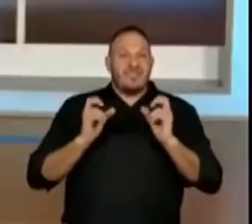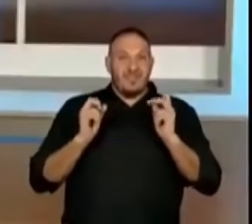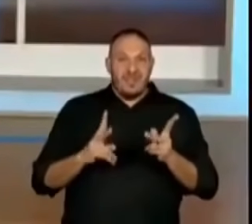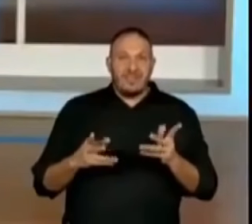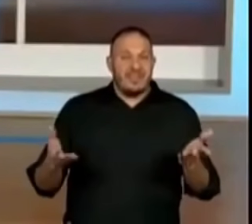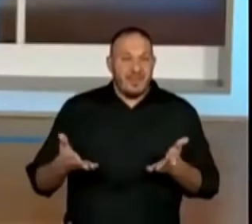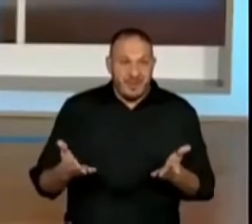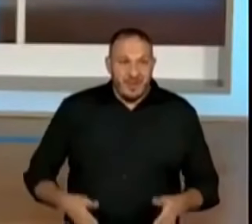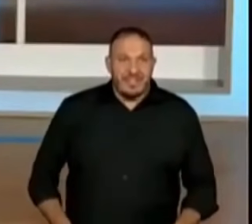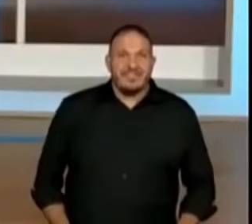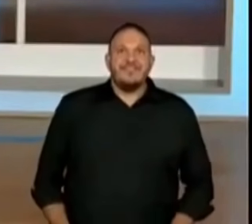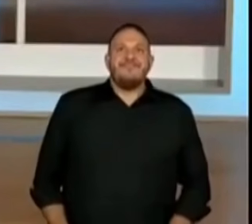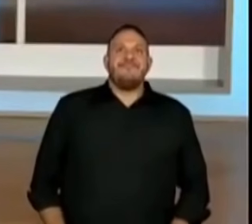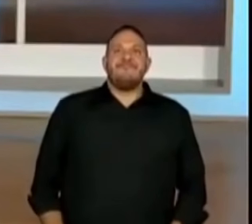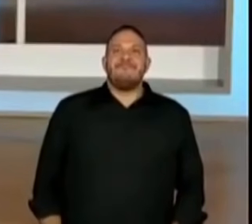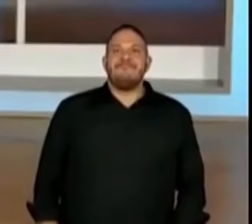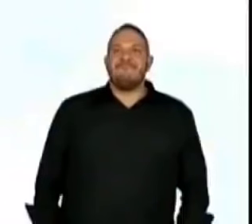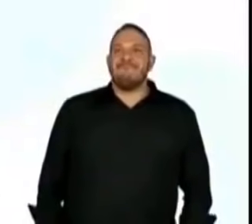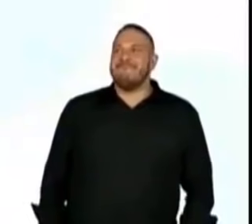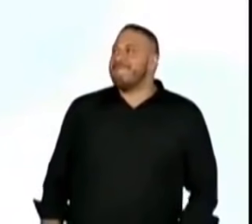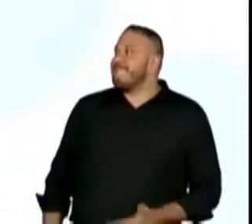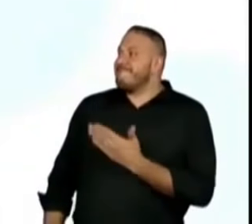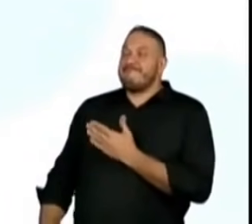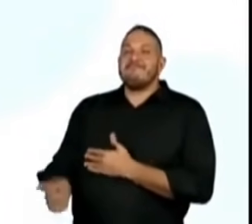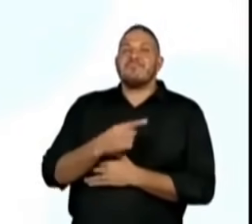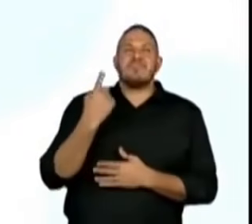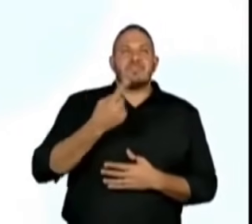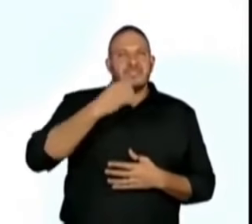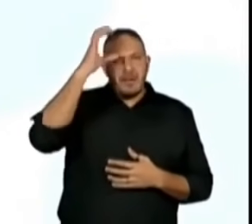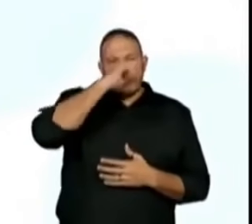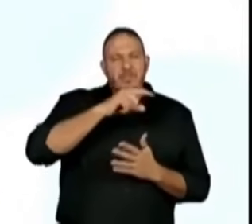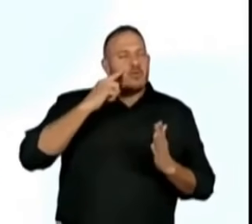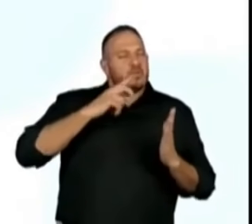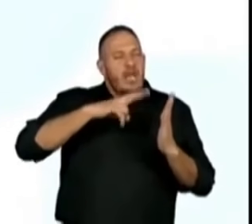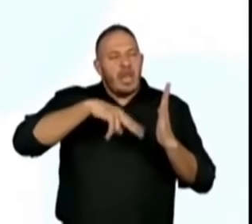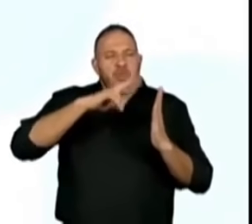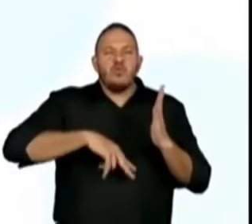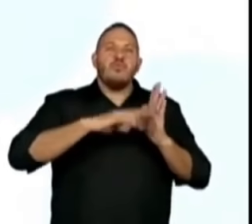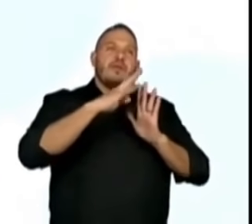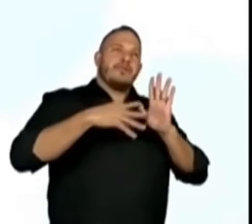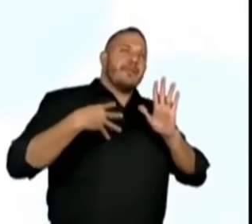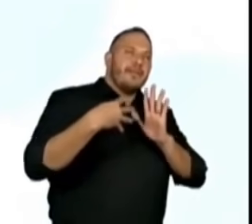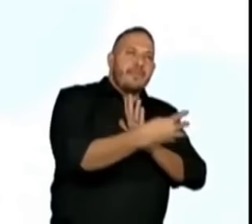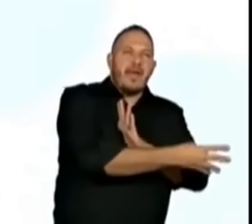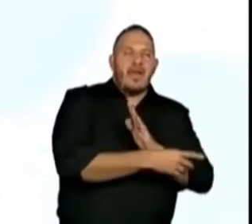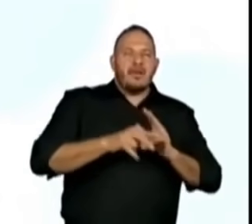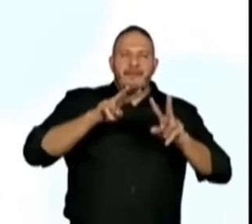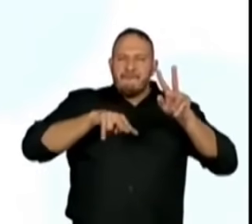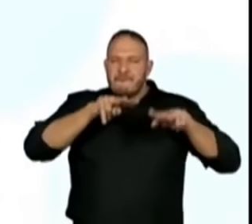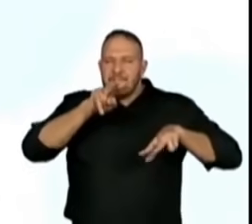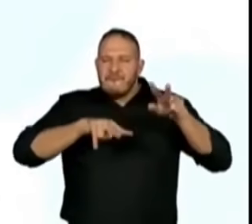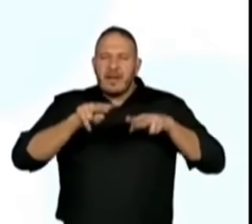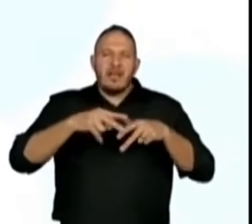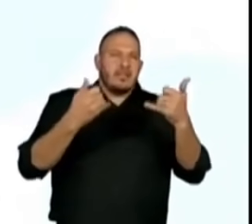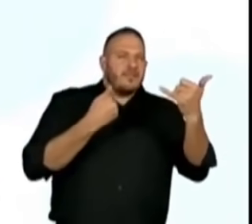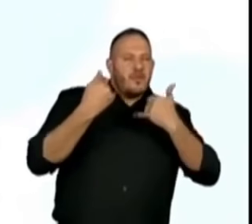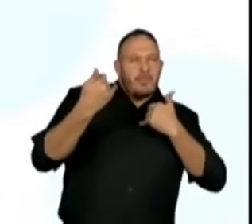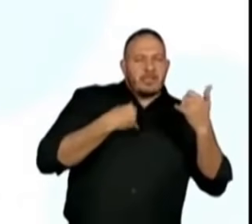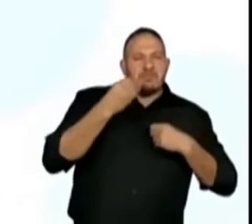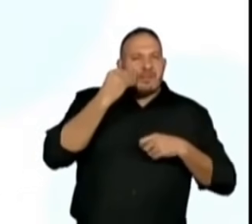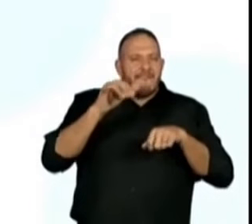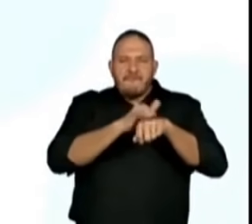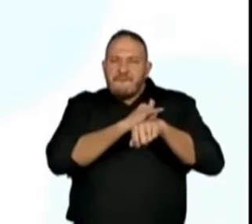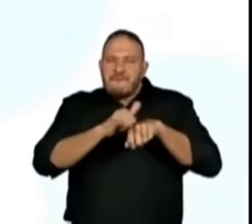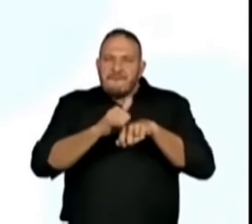E aí, vamos lá, né? Tudo que a gente fez hoje, leitura de tabela, análise de informações, estratégias